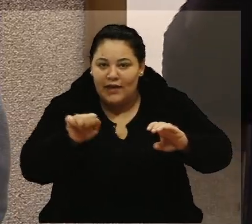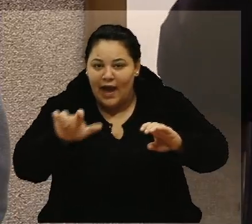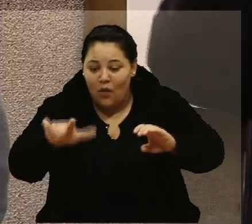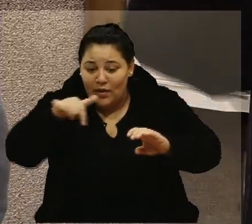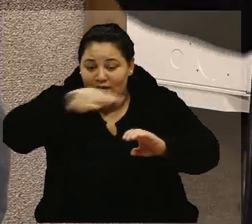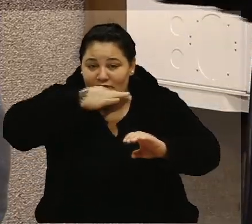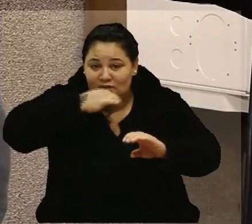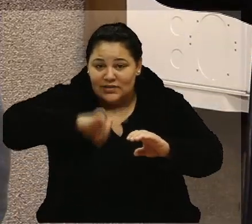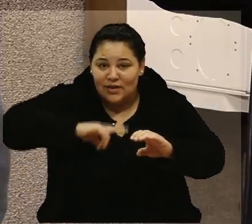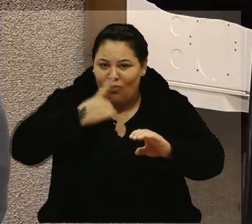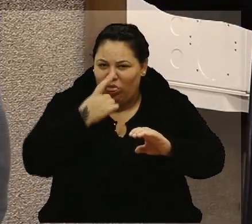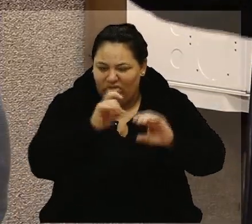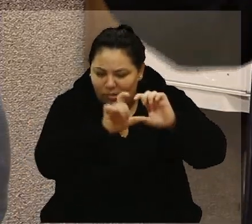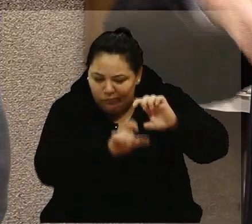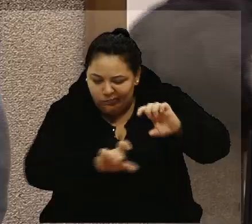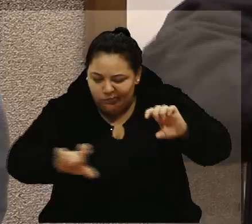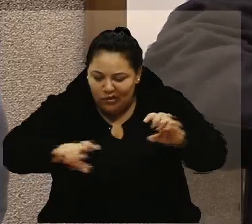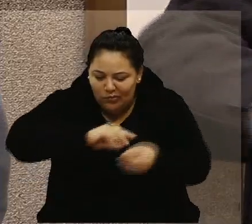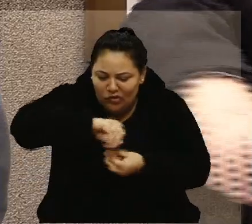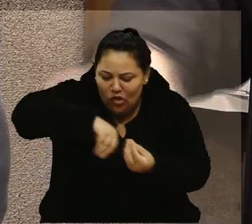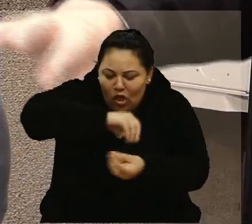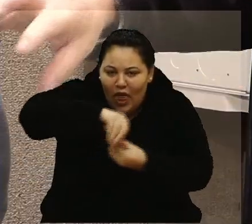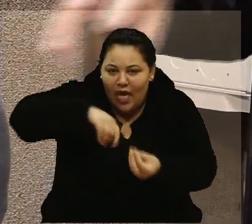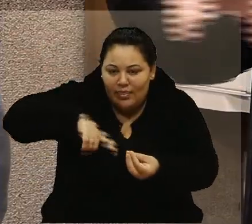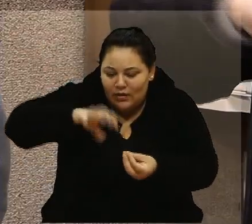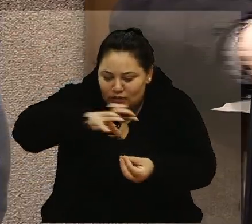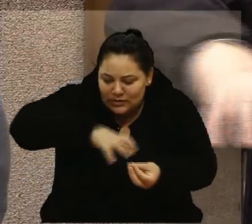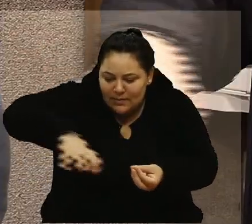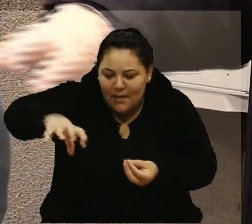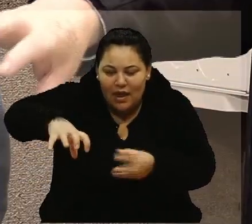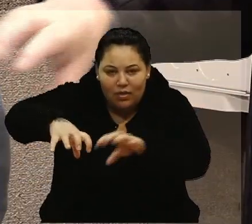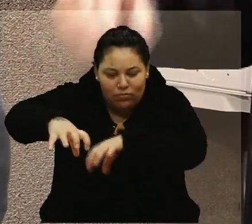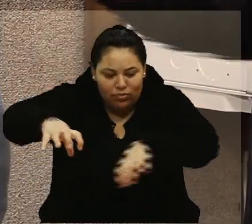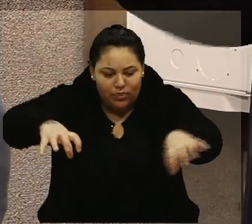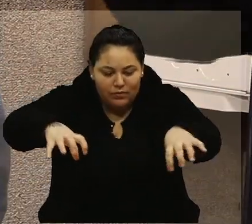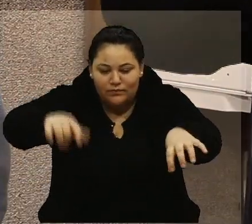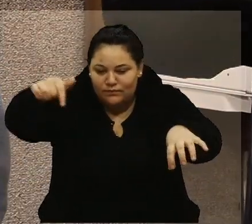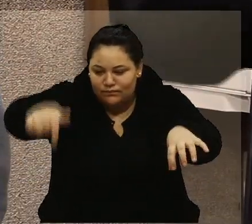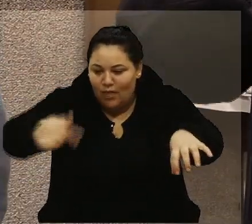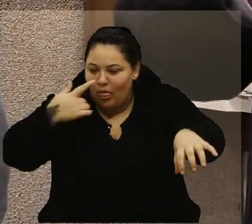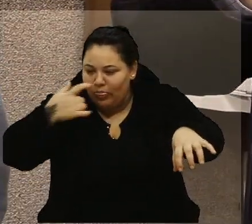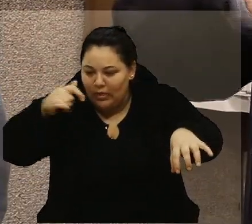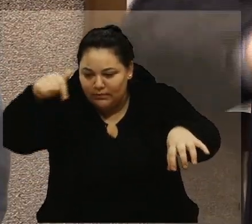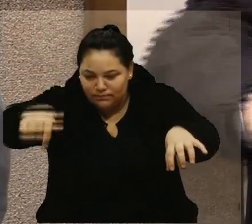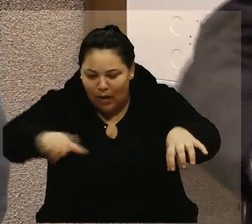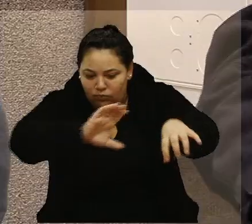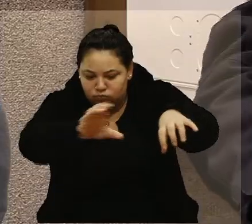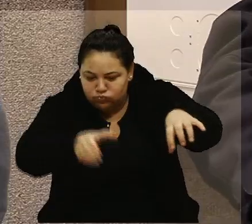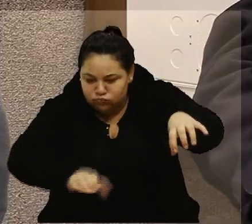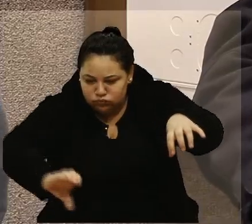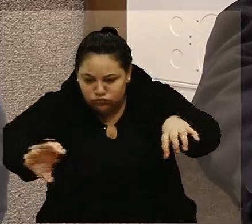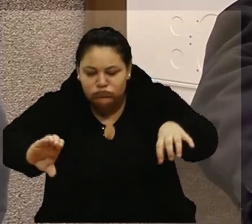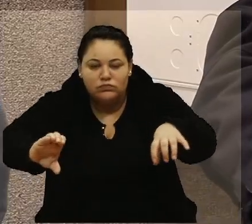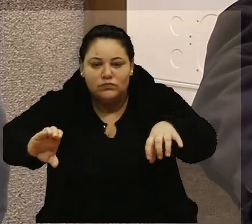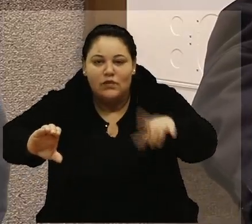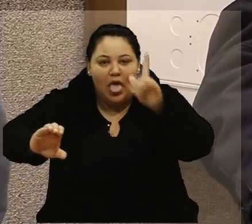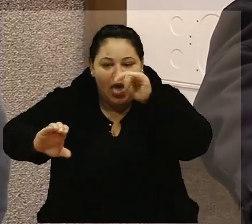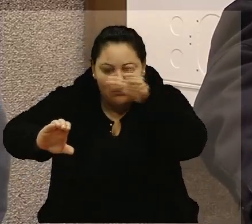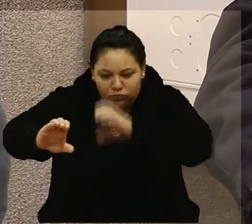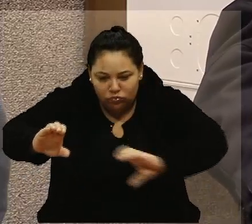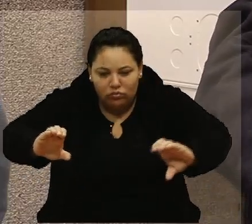tu utiliza o separador absoluto, que capta o esgoto específico, aquele tubo que todo mundo conhece,